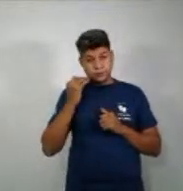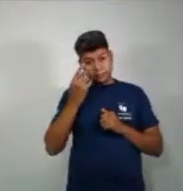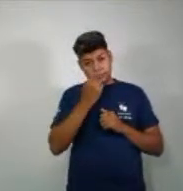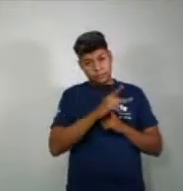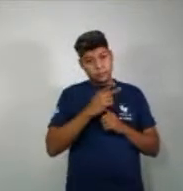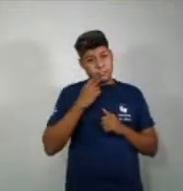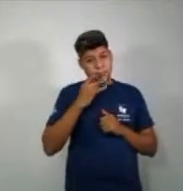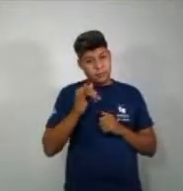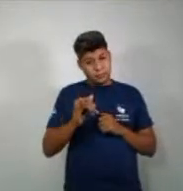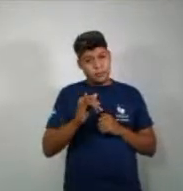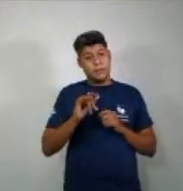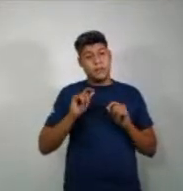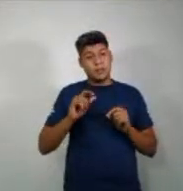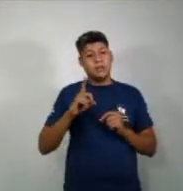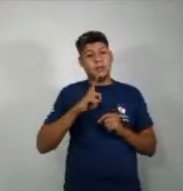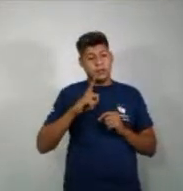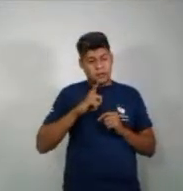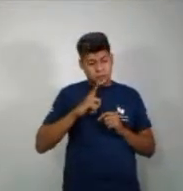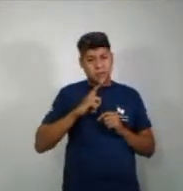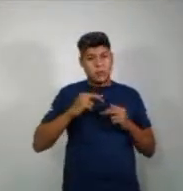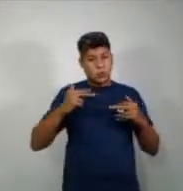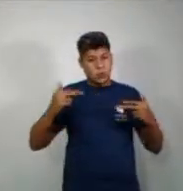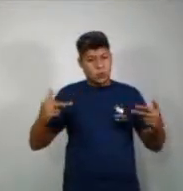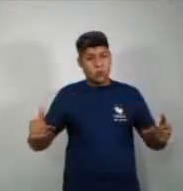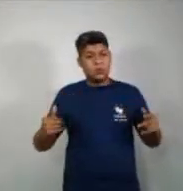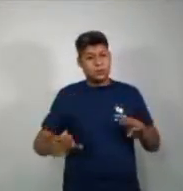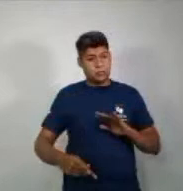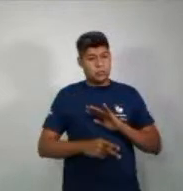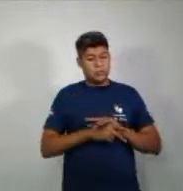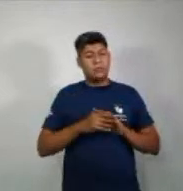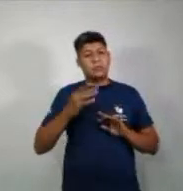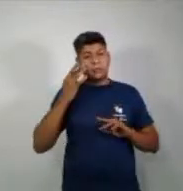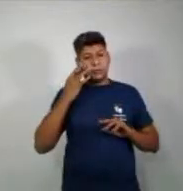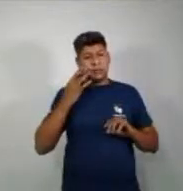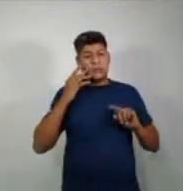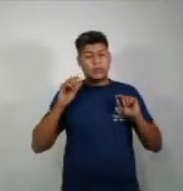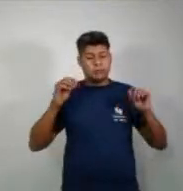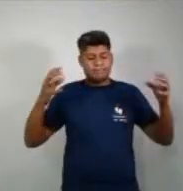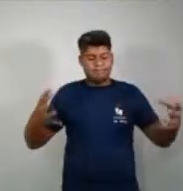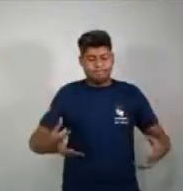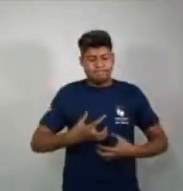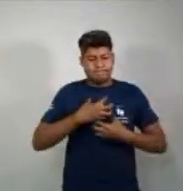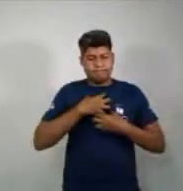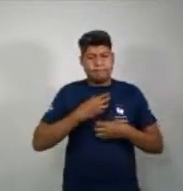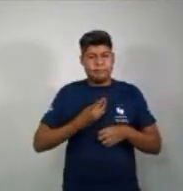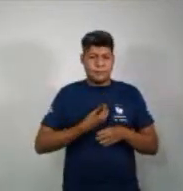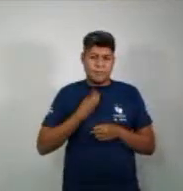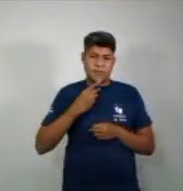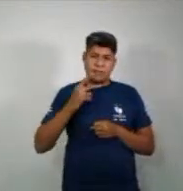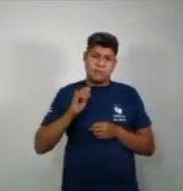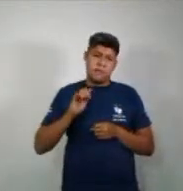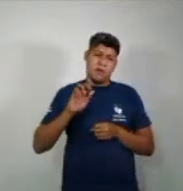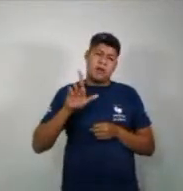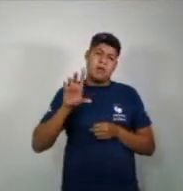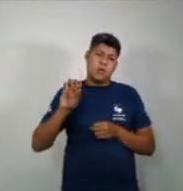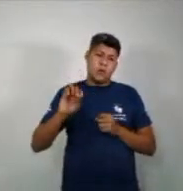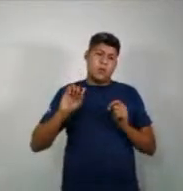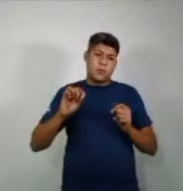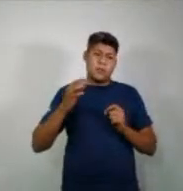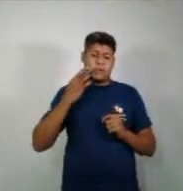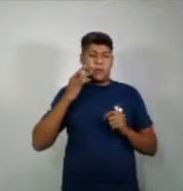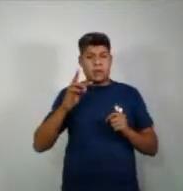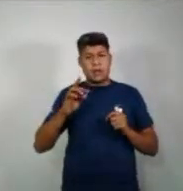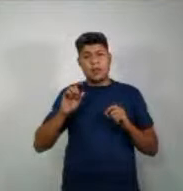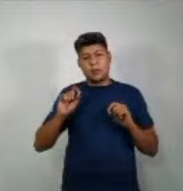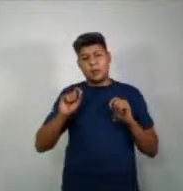pai, tem um episódio que eu acho bastante tocante, eu acho, da vida do Paulo. Não sei o que você achou, não, mas é